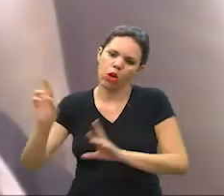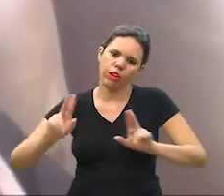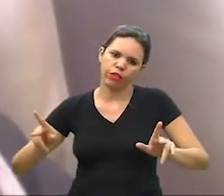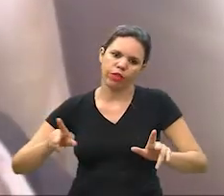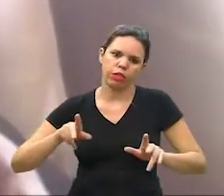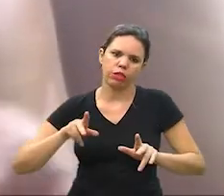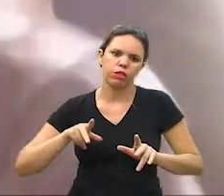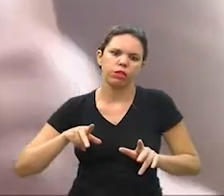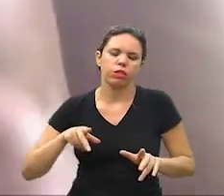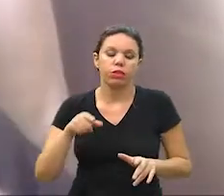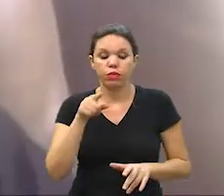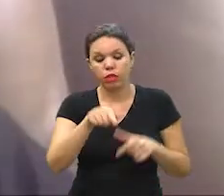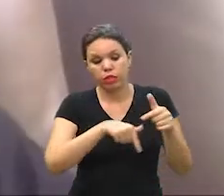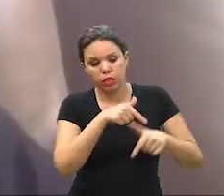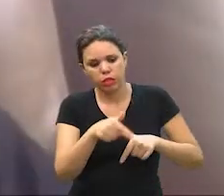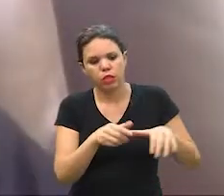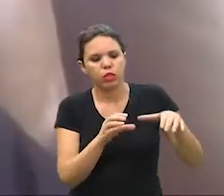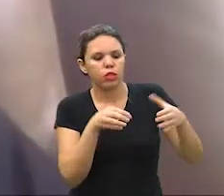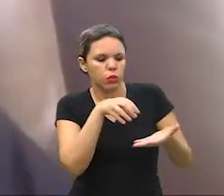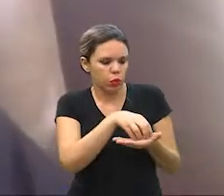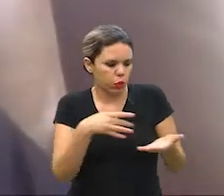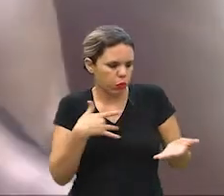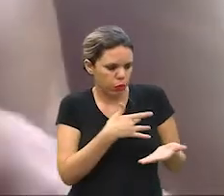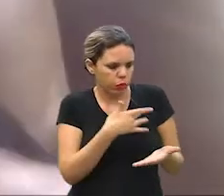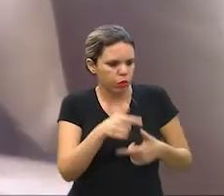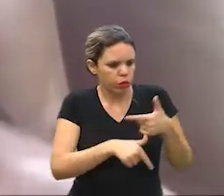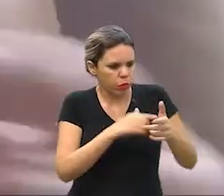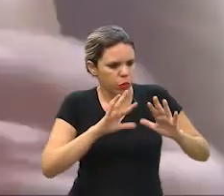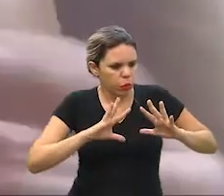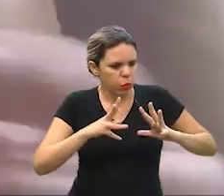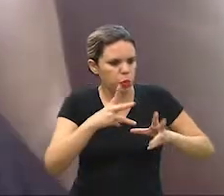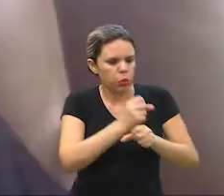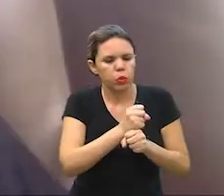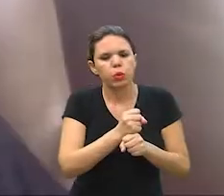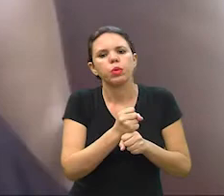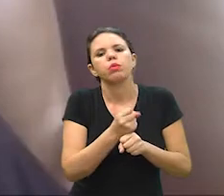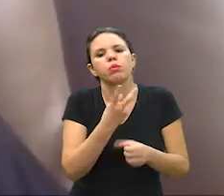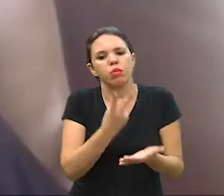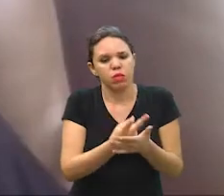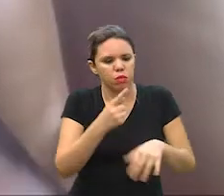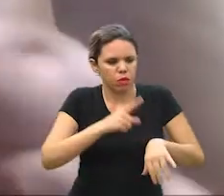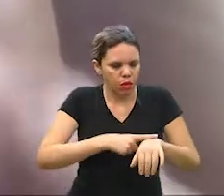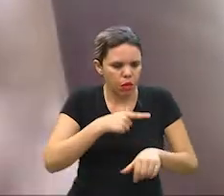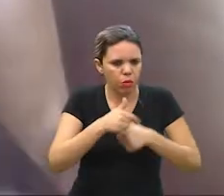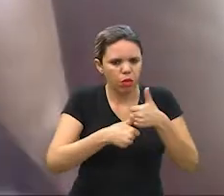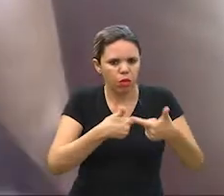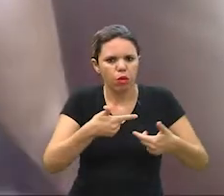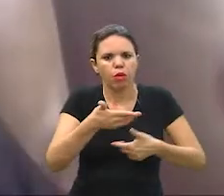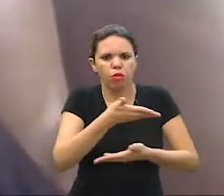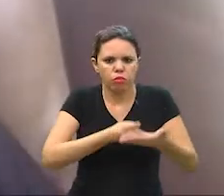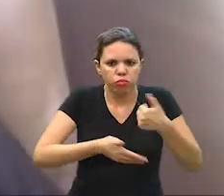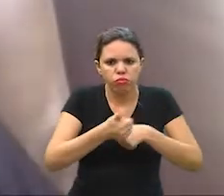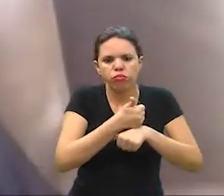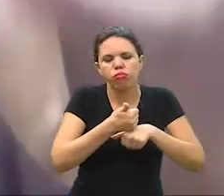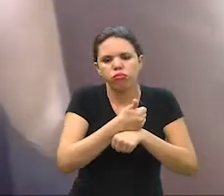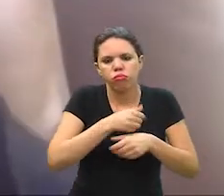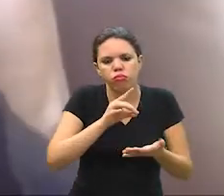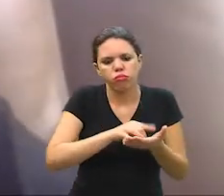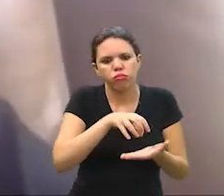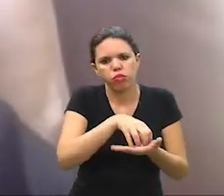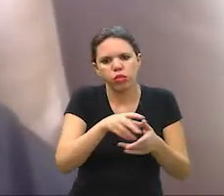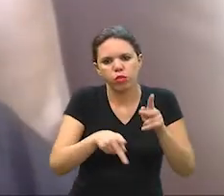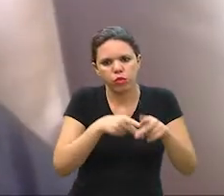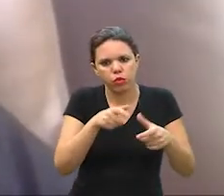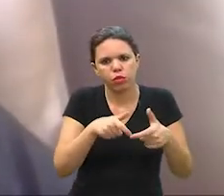diferente de você trabalhar numa unidade básica, que você tem que estar trabalhando com a equipe inteira ao mesmo tempo, enxergando a realidade daquela